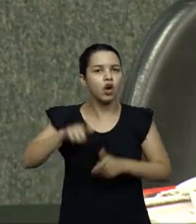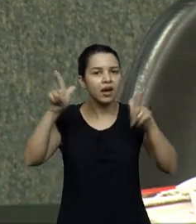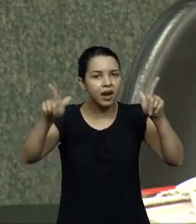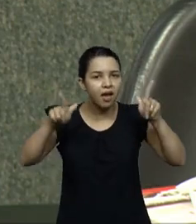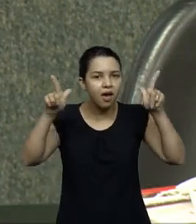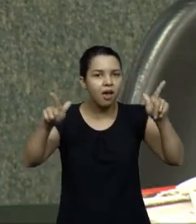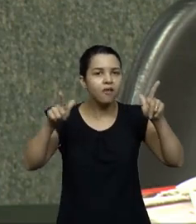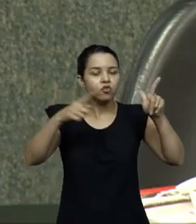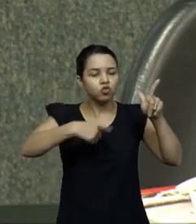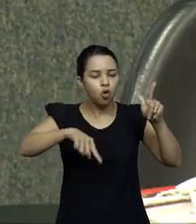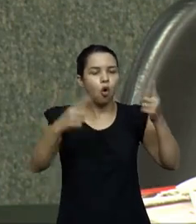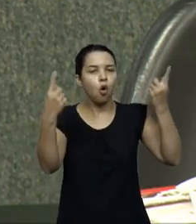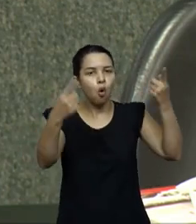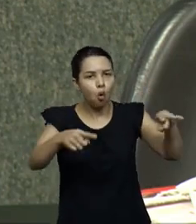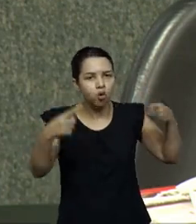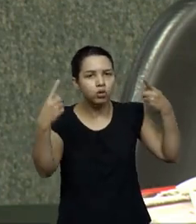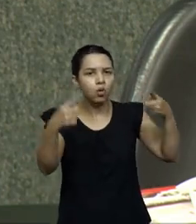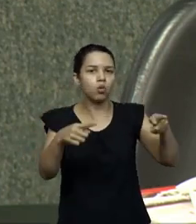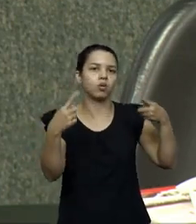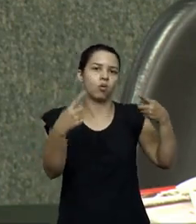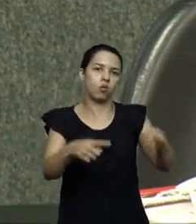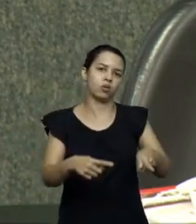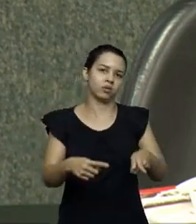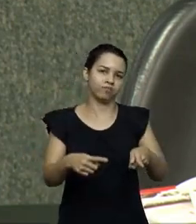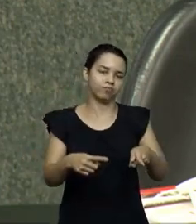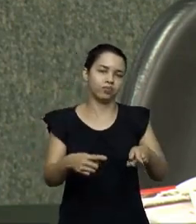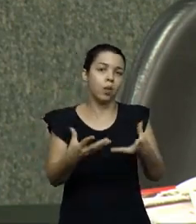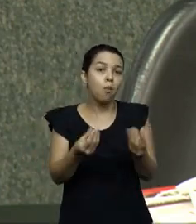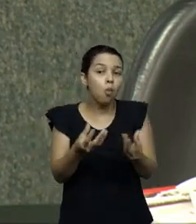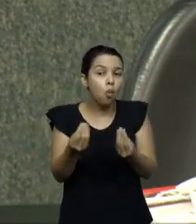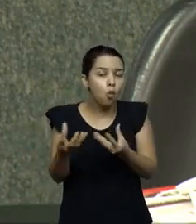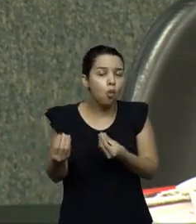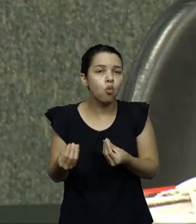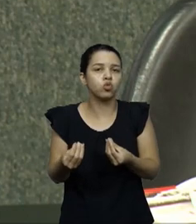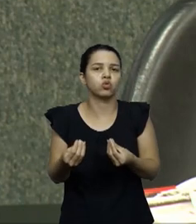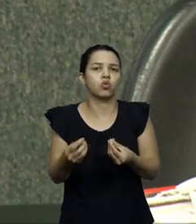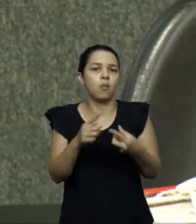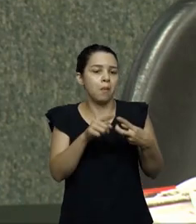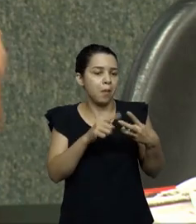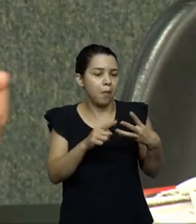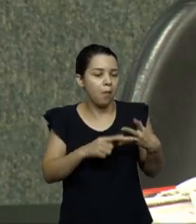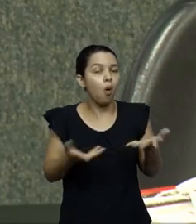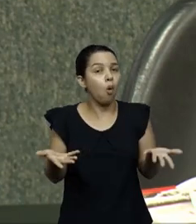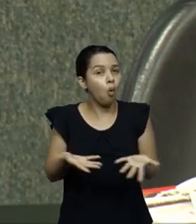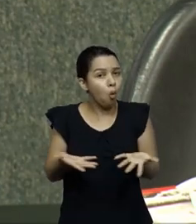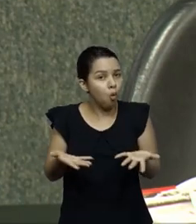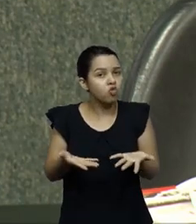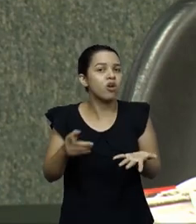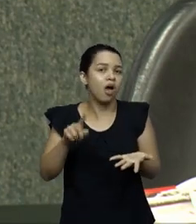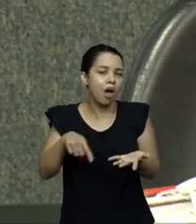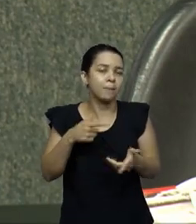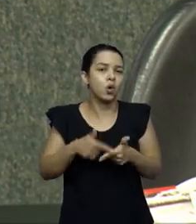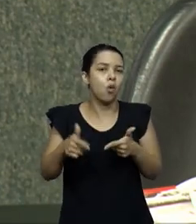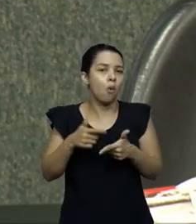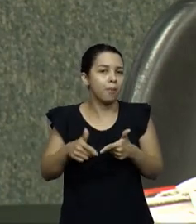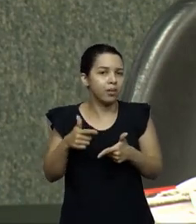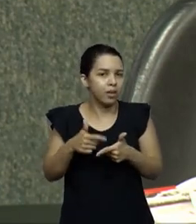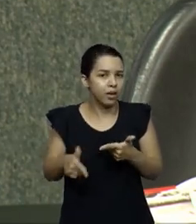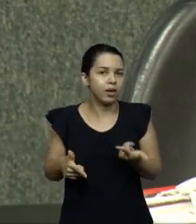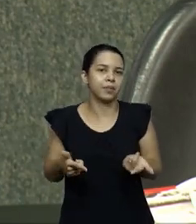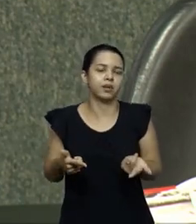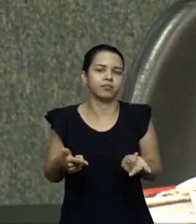com traga vários pontos colocados aqui e vários elementos que hoje são problemas que ocasionam na vida